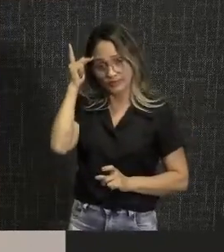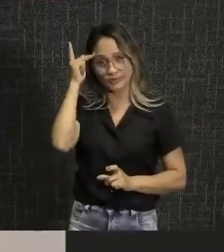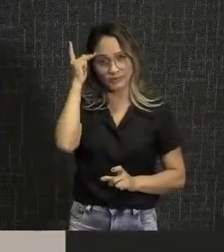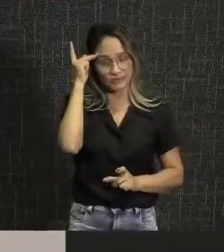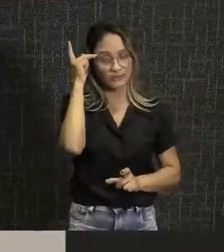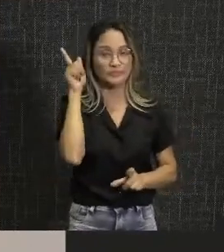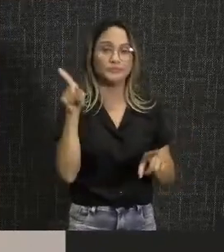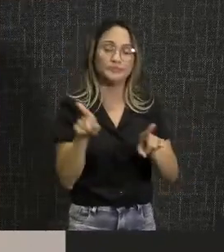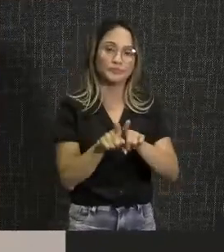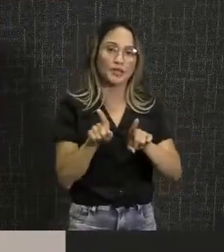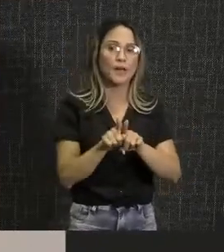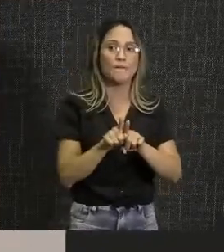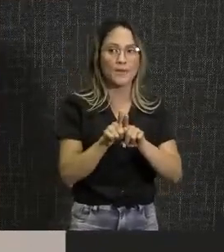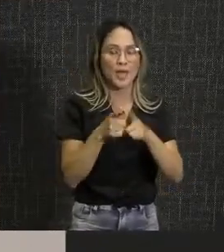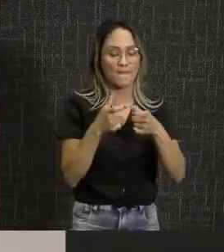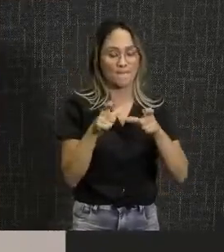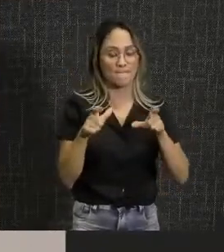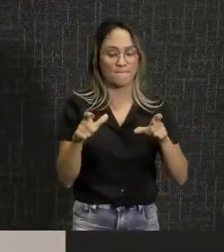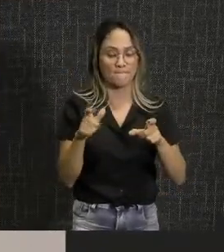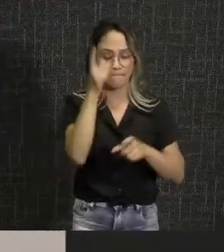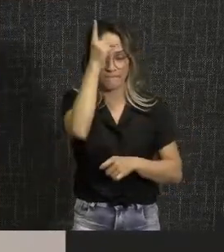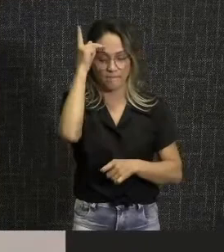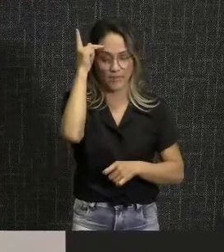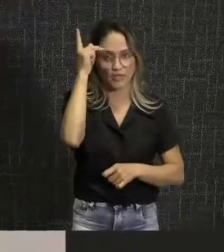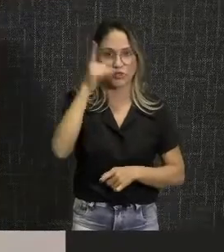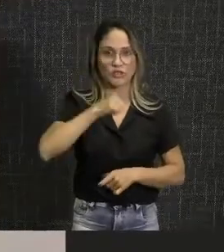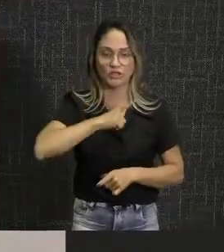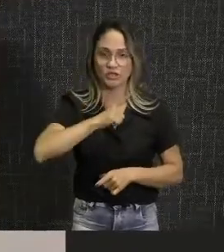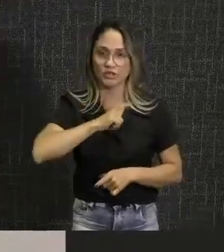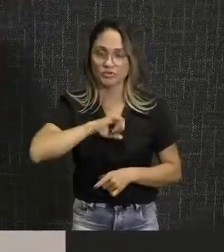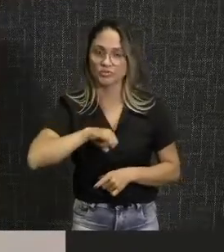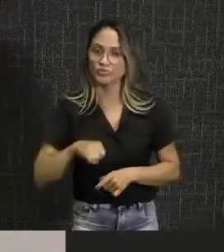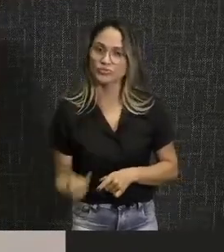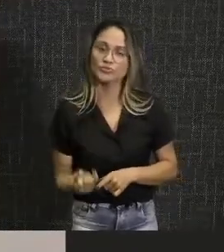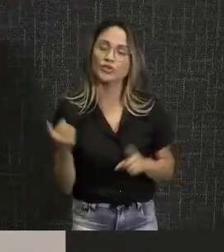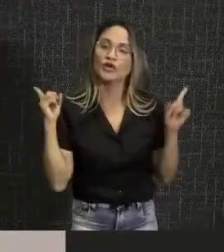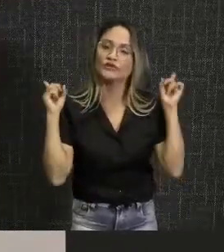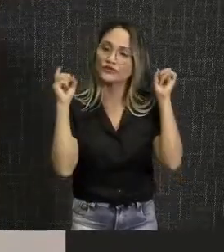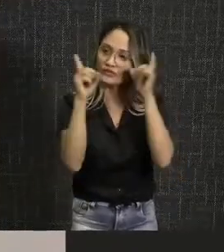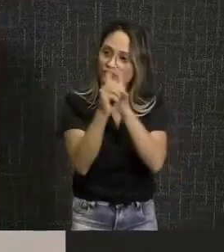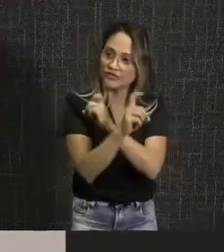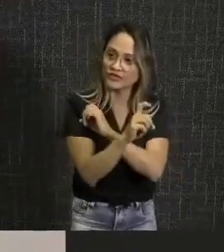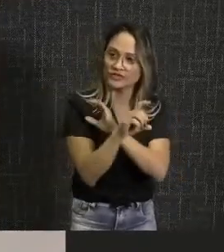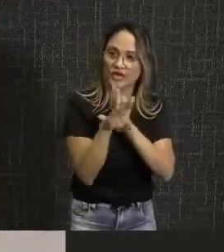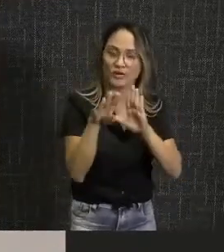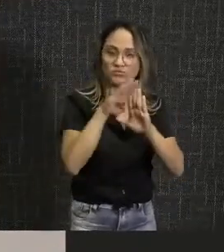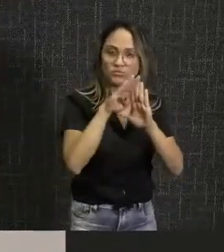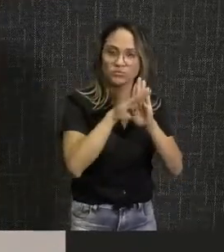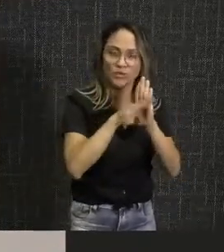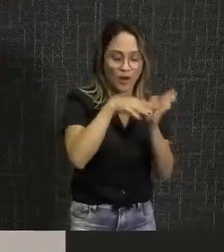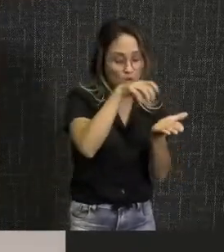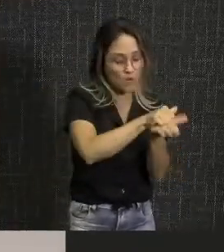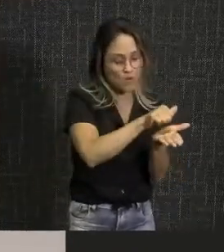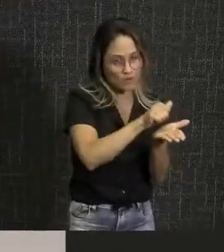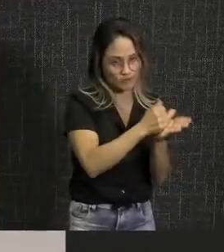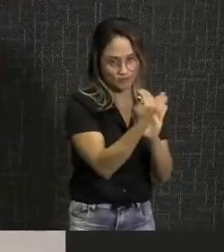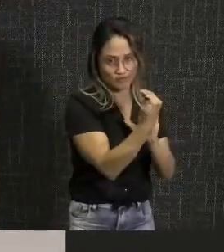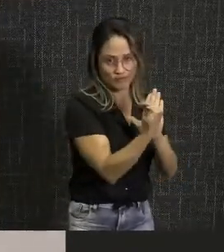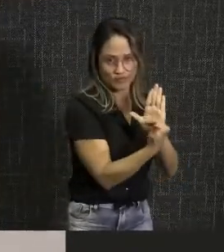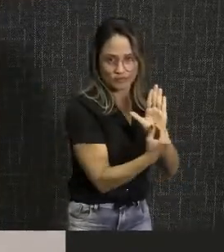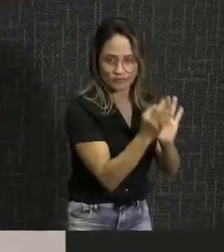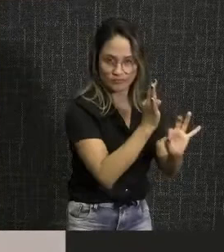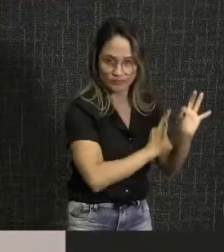numa quantidade grande de pessoas. É difícil você montar um cadastro para chegar. Então, eu acho que